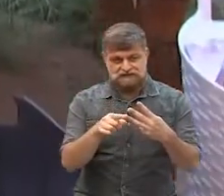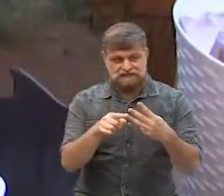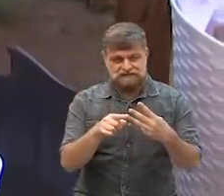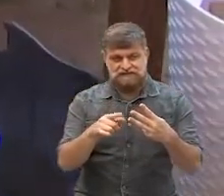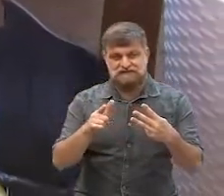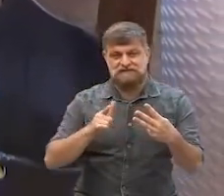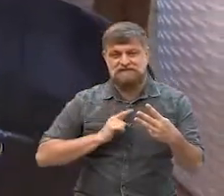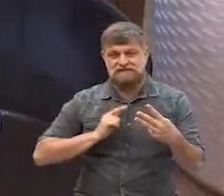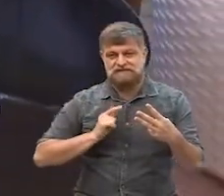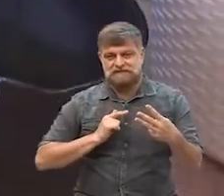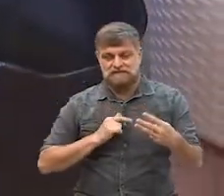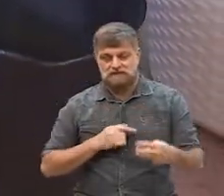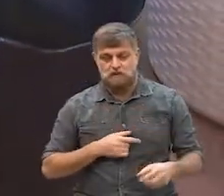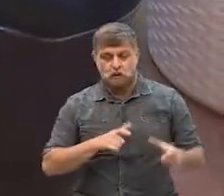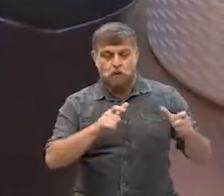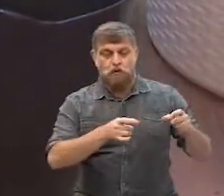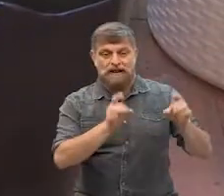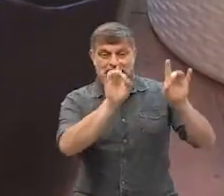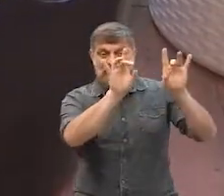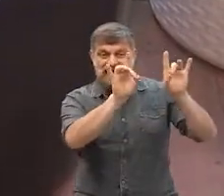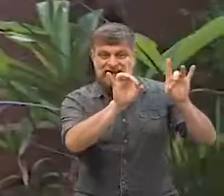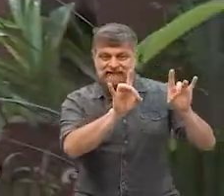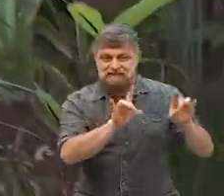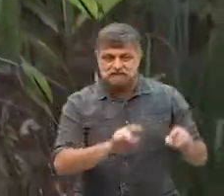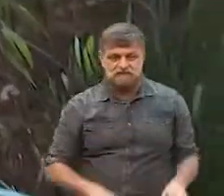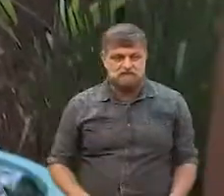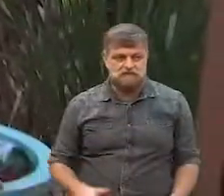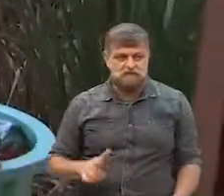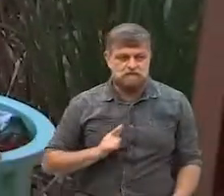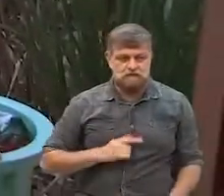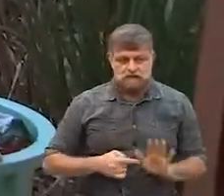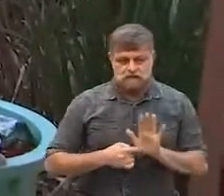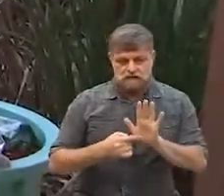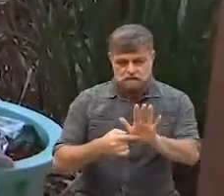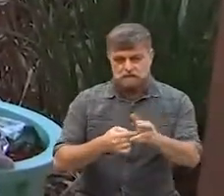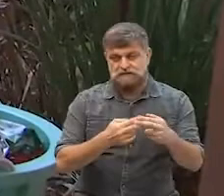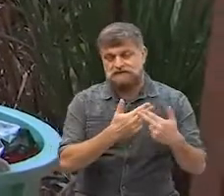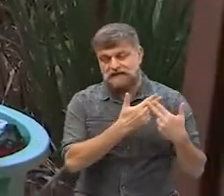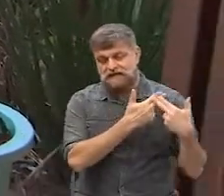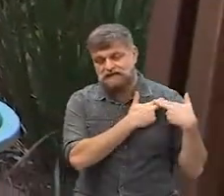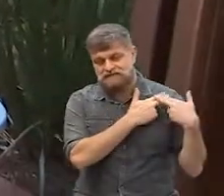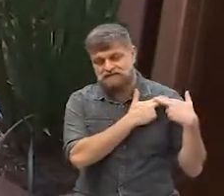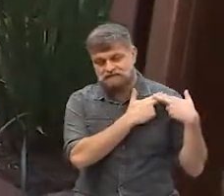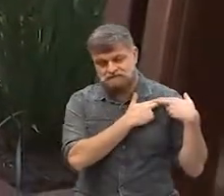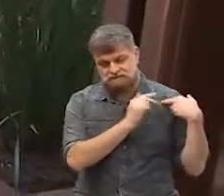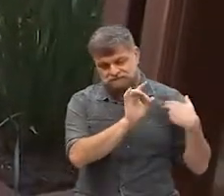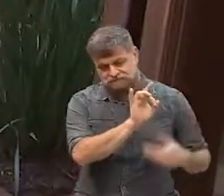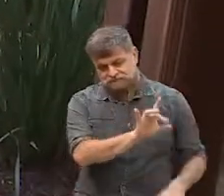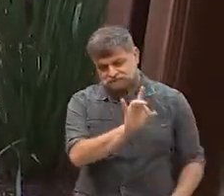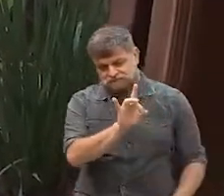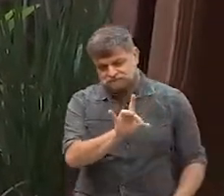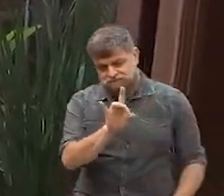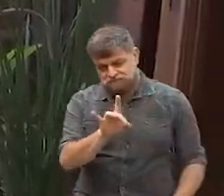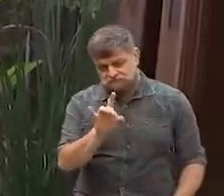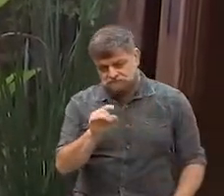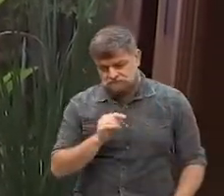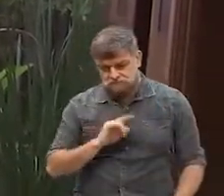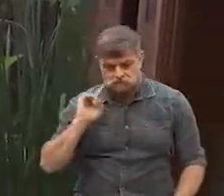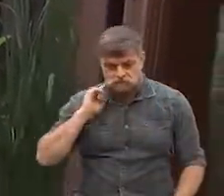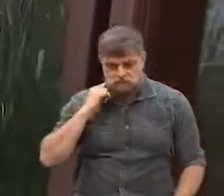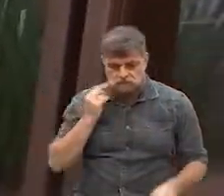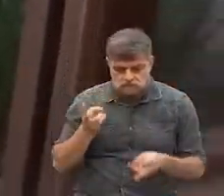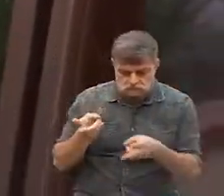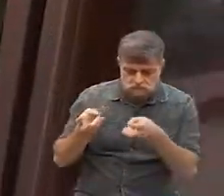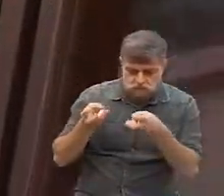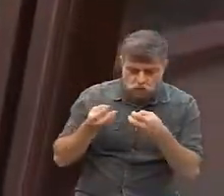tenho destino específico para cada um deles. Ela fala da responsabilidade de cada um quando olha para o seu lixo e